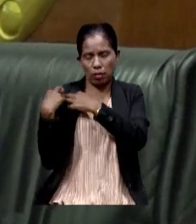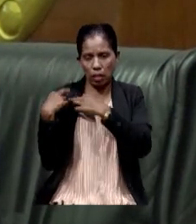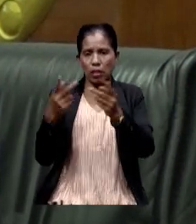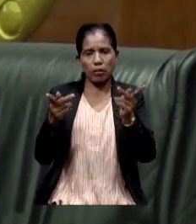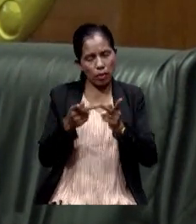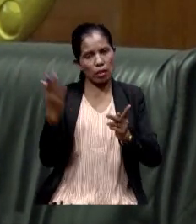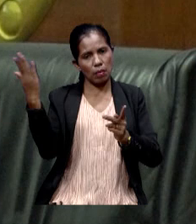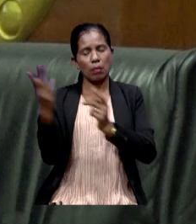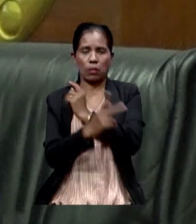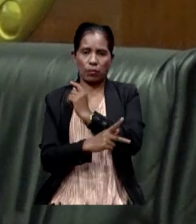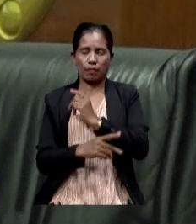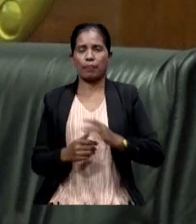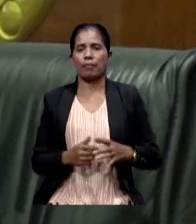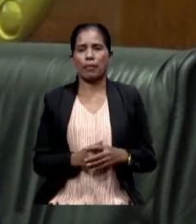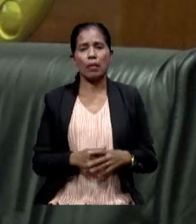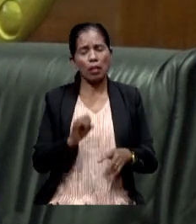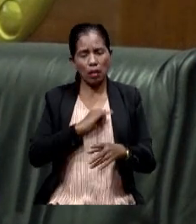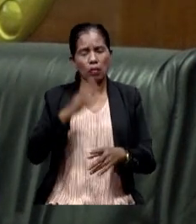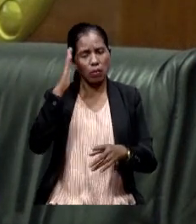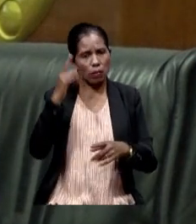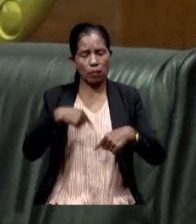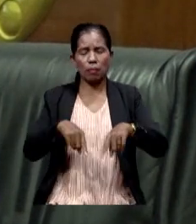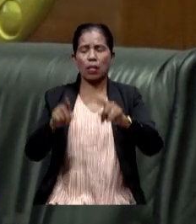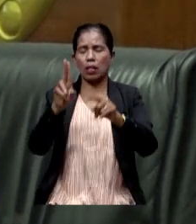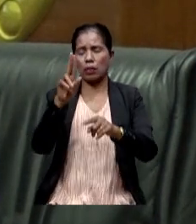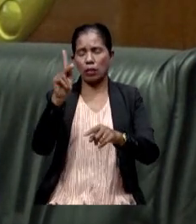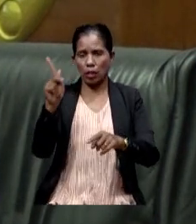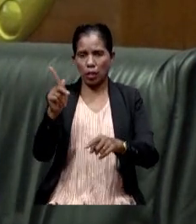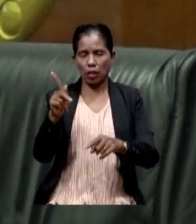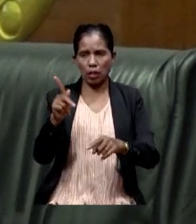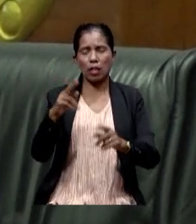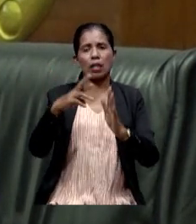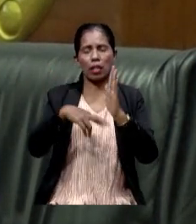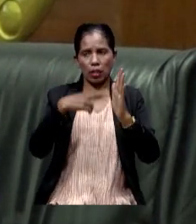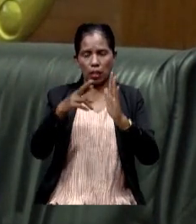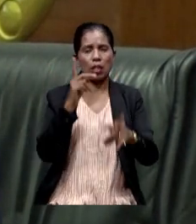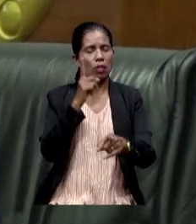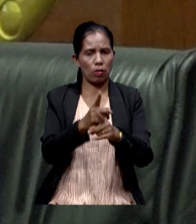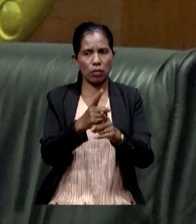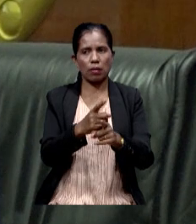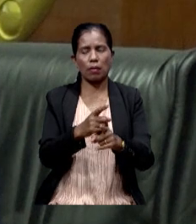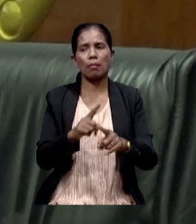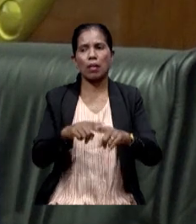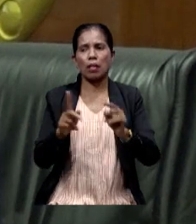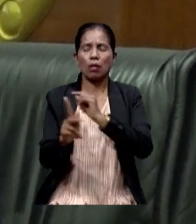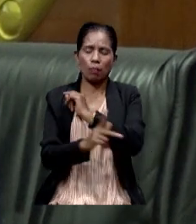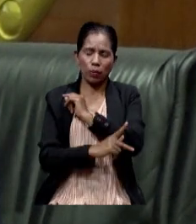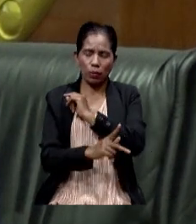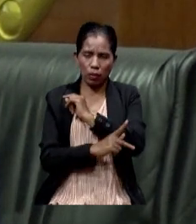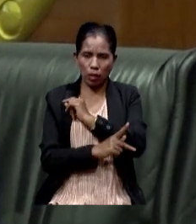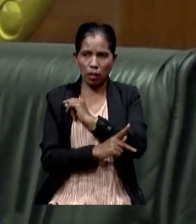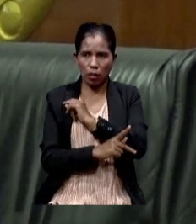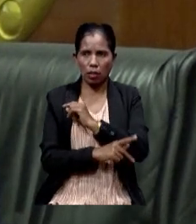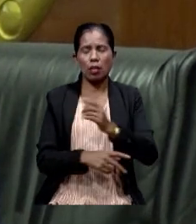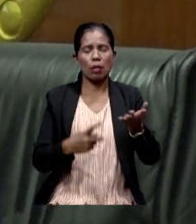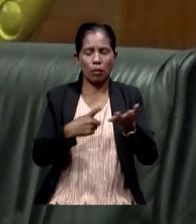ba Kalau yang ba Inglaterra ho Irlanda ini regra ne claro ne ho dotu hatene ona. Mas ora ba Portugal ho de